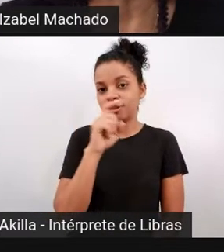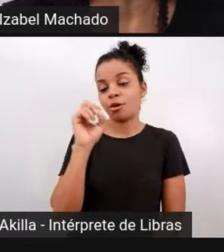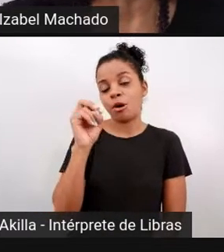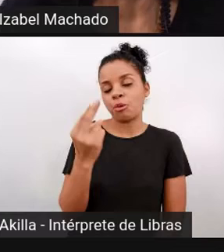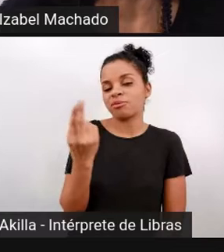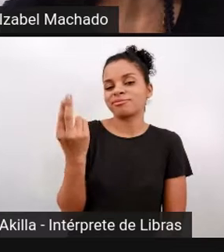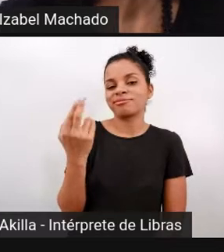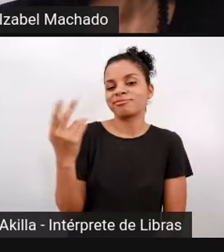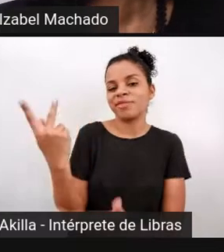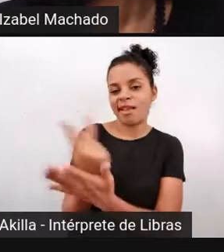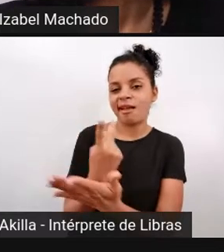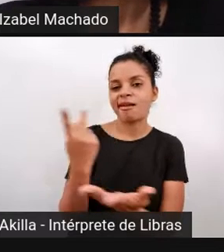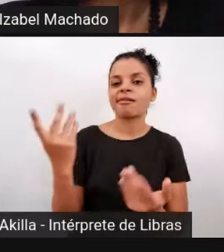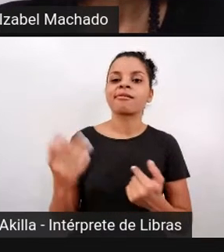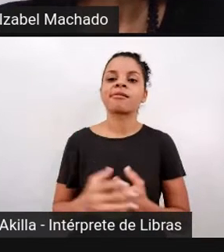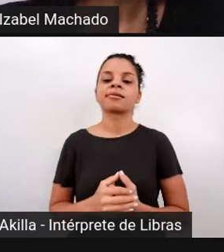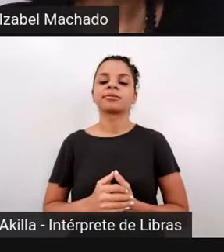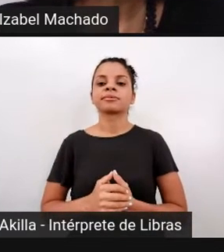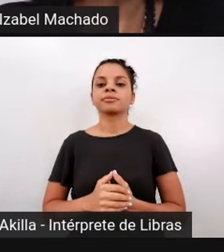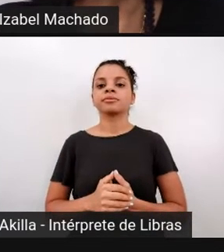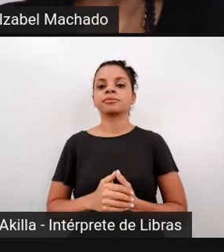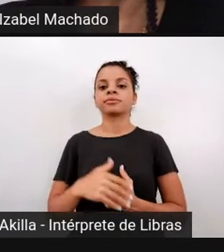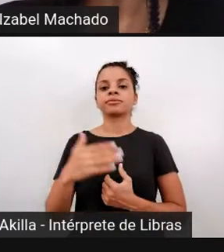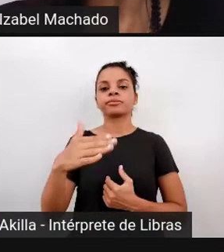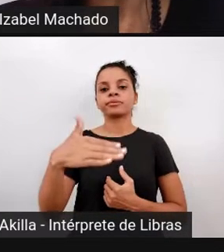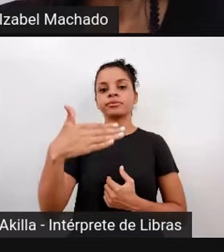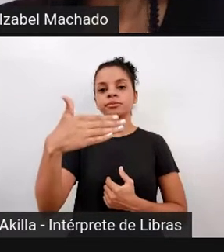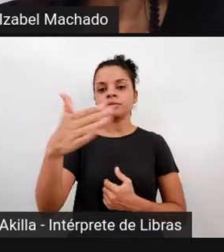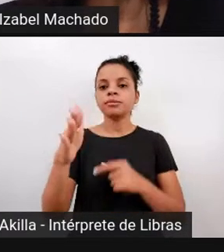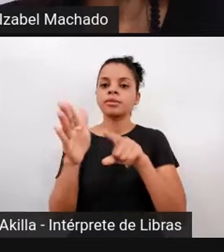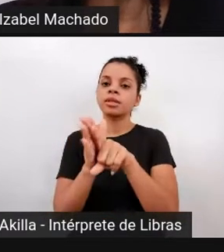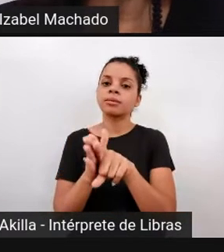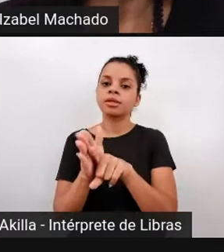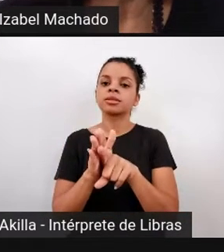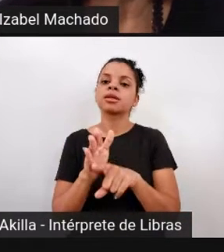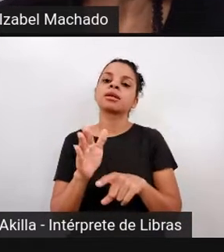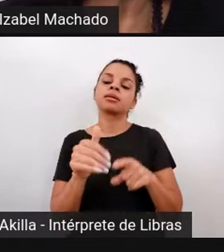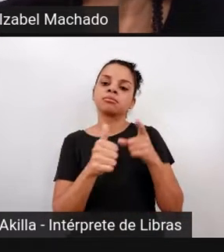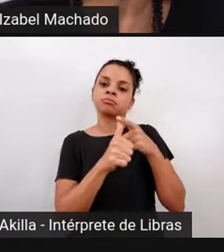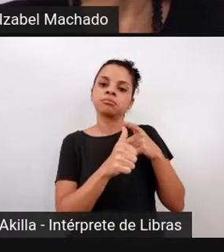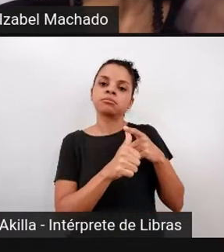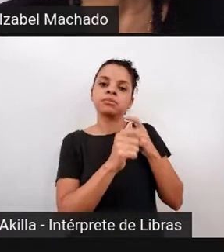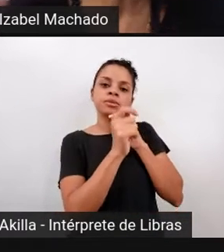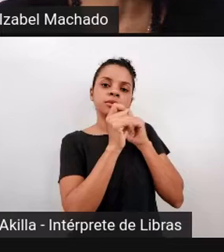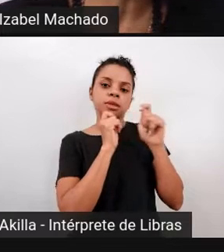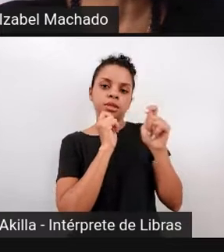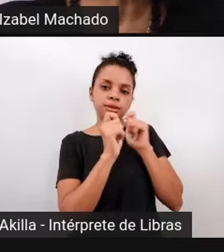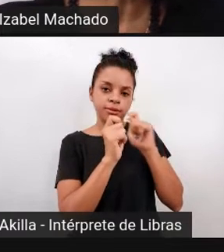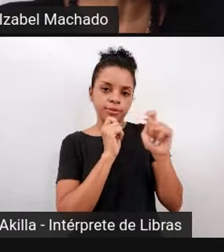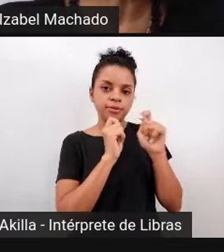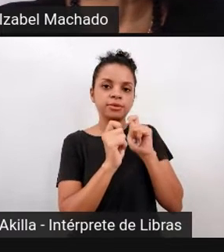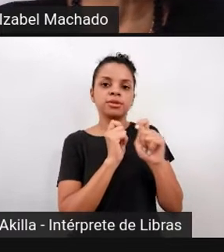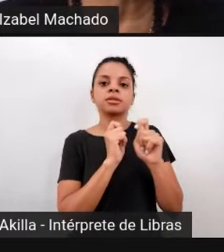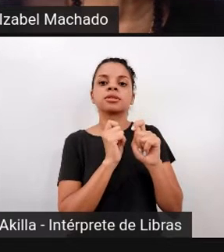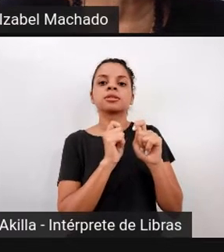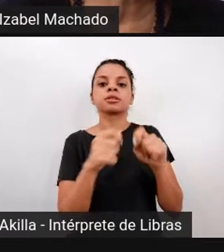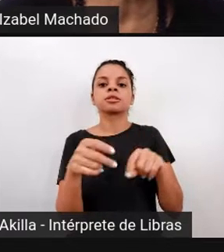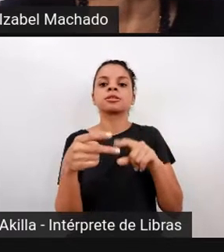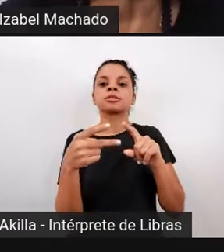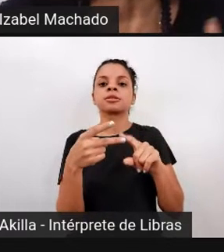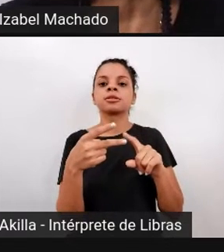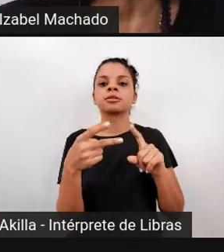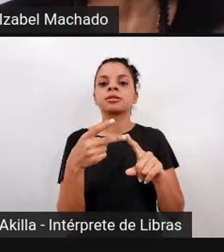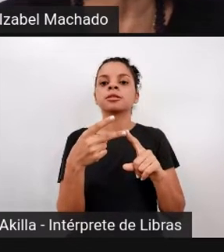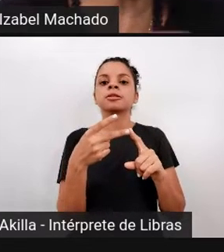né? Os próximos passos da pesquisa vão ser as entrevistas, a especificação dos critérios